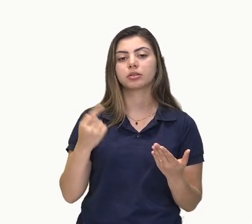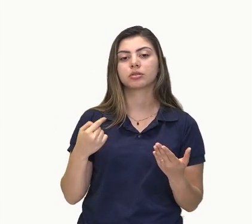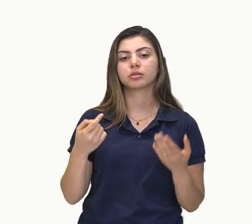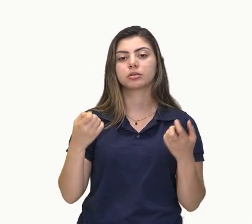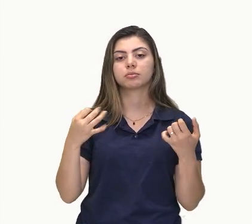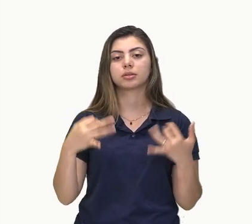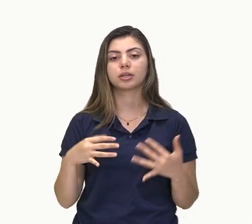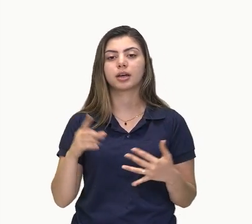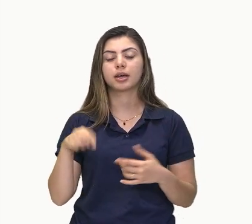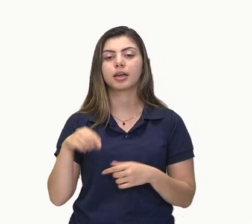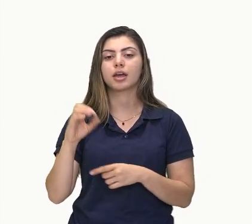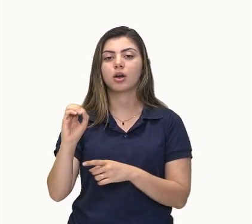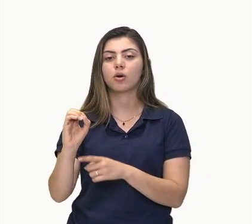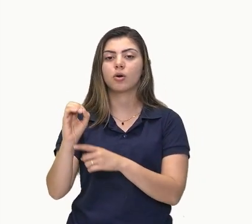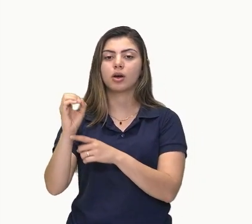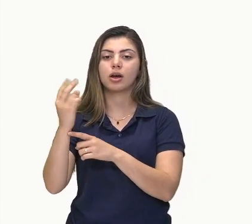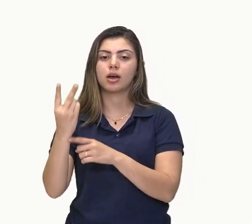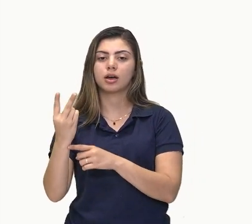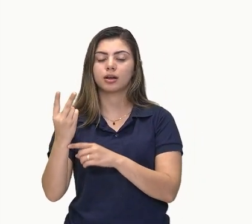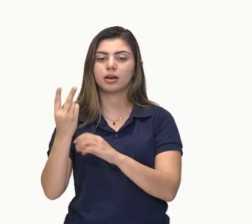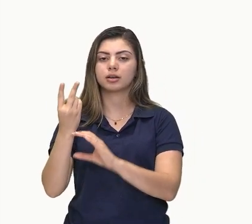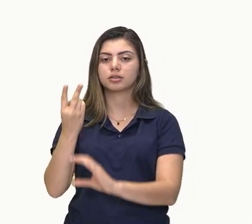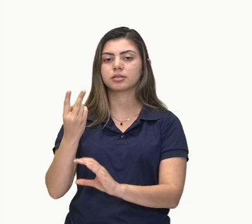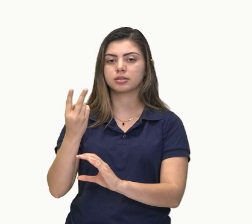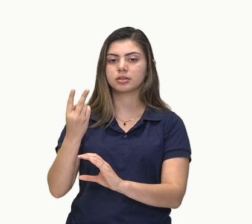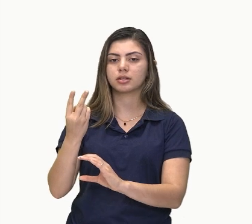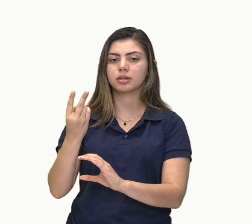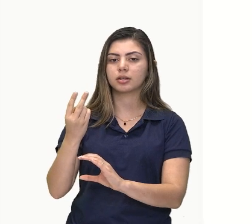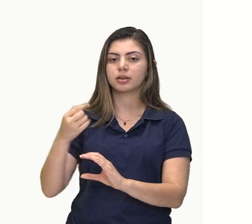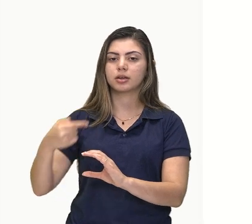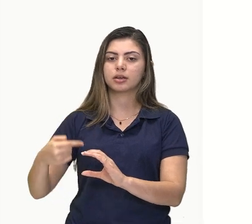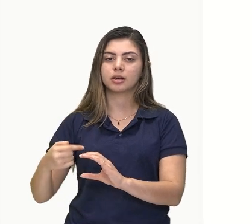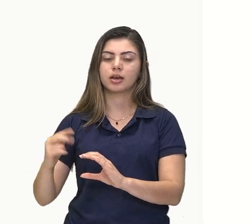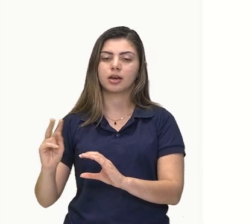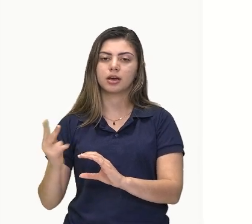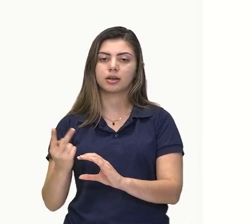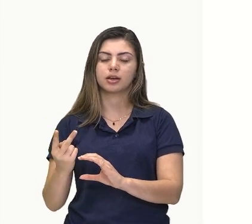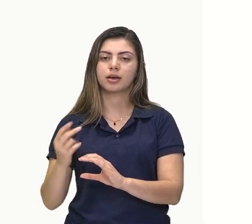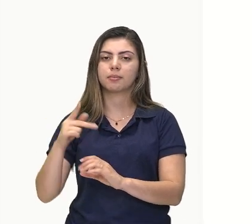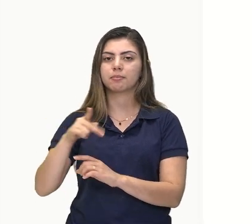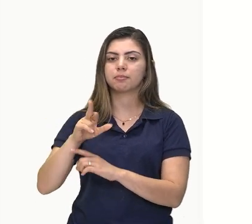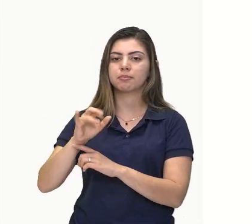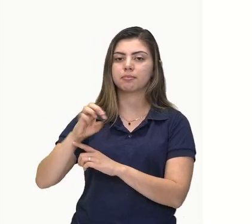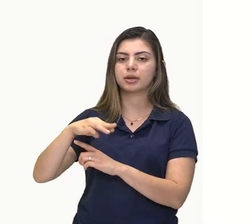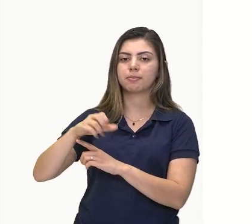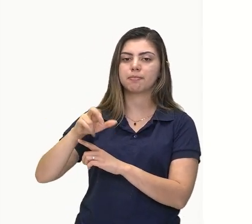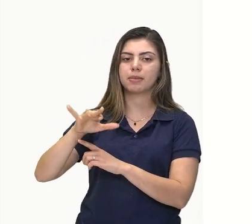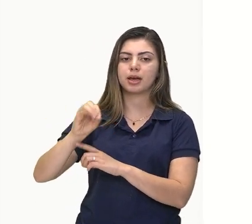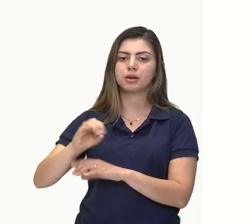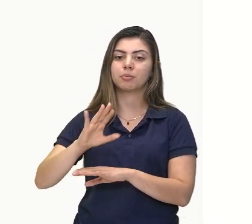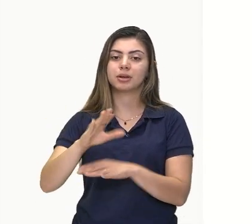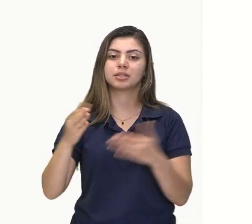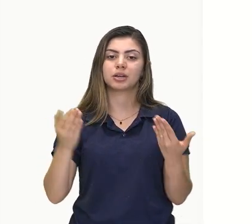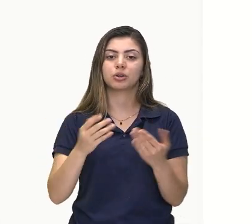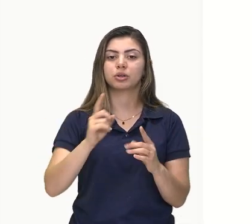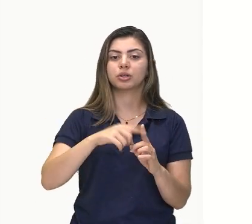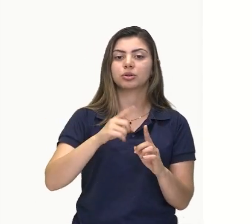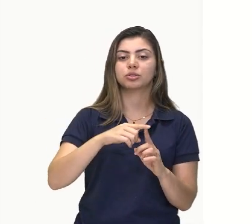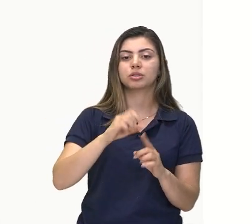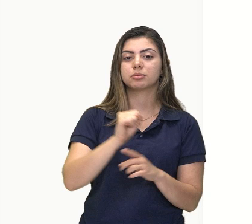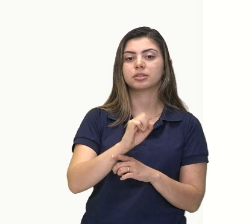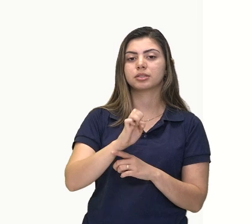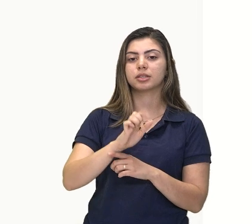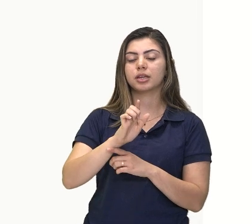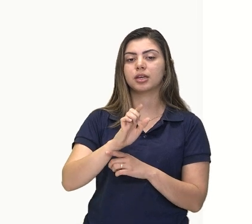álcool primário, porque está ligado a um carbono que está ligado apenas a um carbono. E aqui é um álcool secundário, porque está ligado a um carbono que está